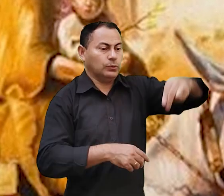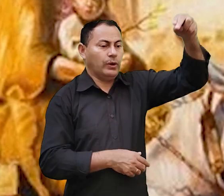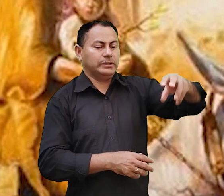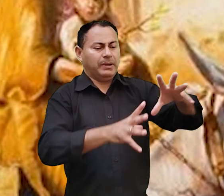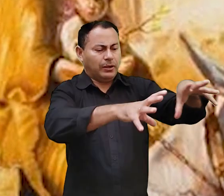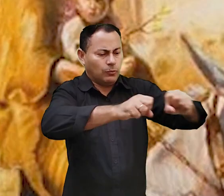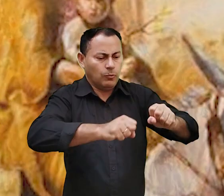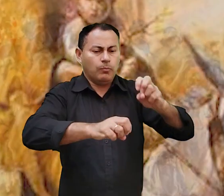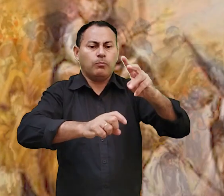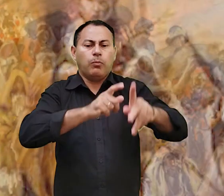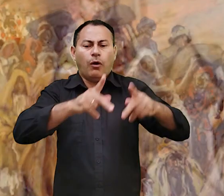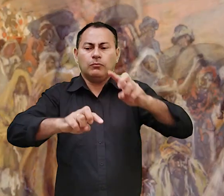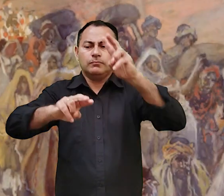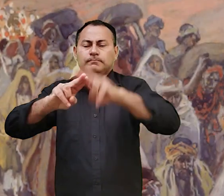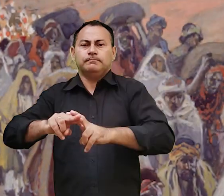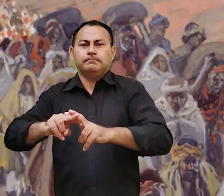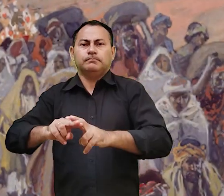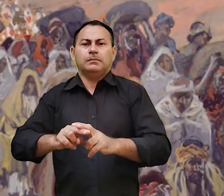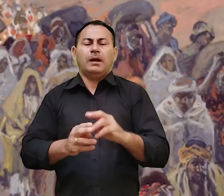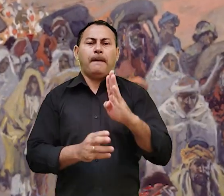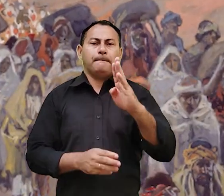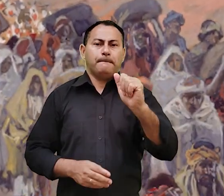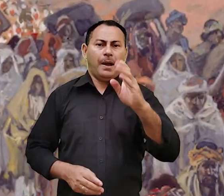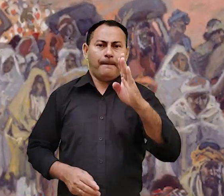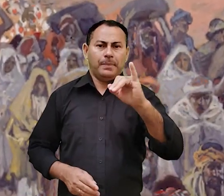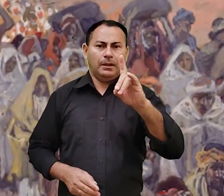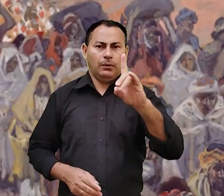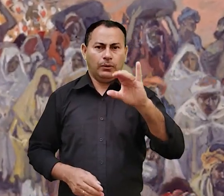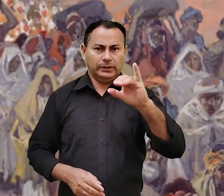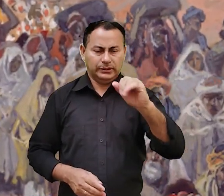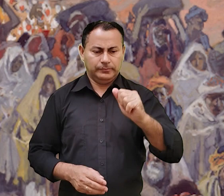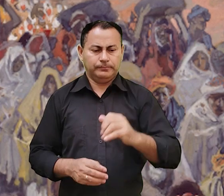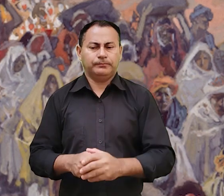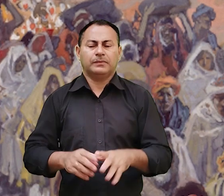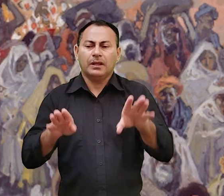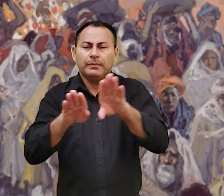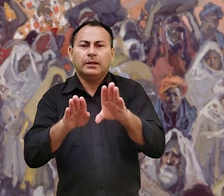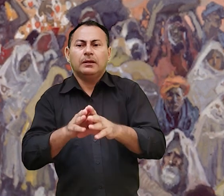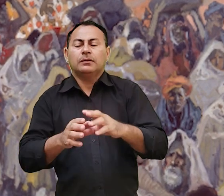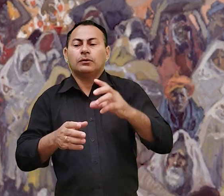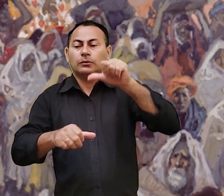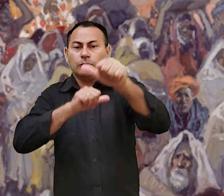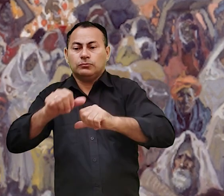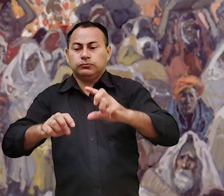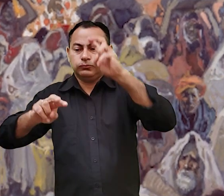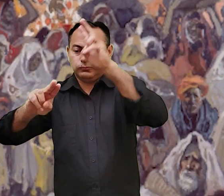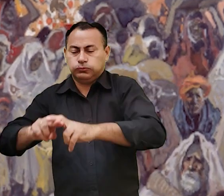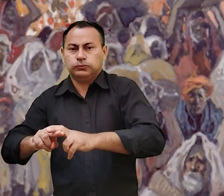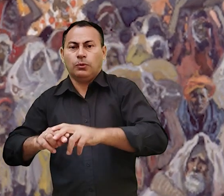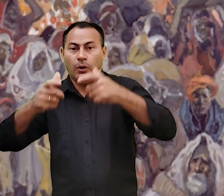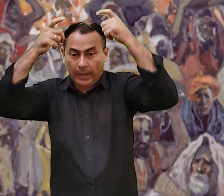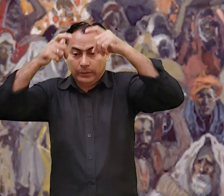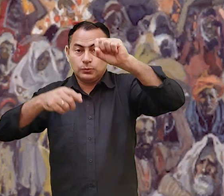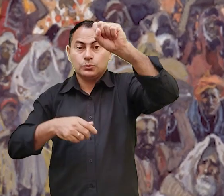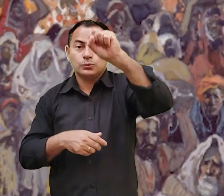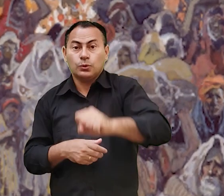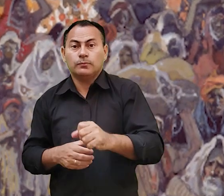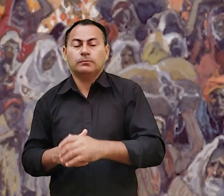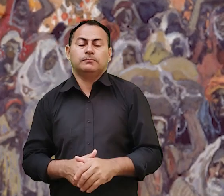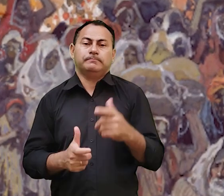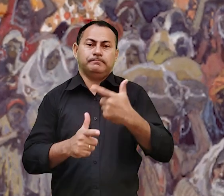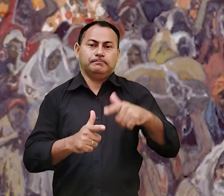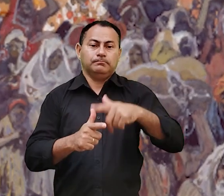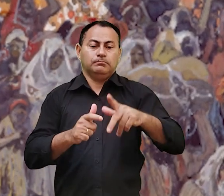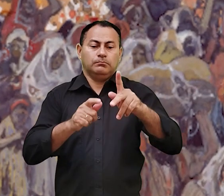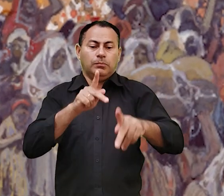o cativeiro. A invasão babilônica resultou na conquista e no cativeiro do reino do sul. Esses eram os grandes problemas do